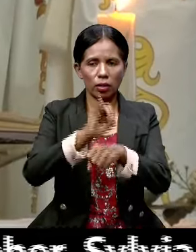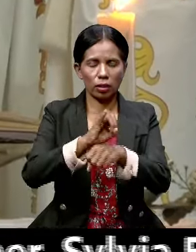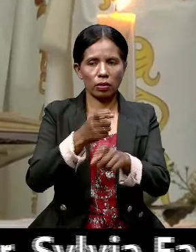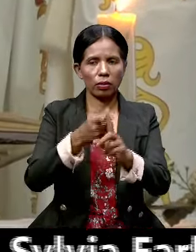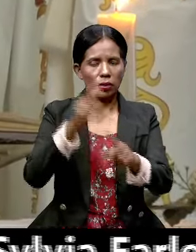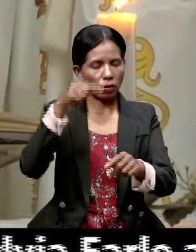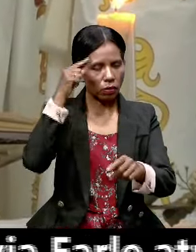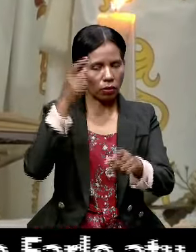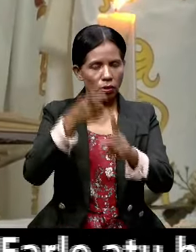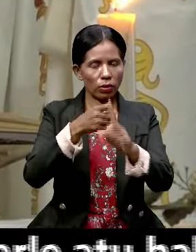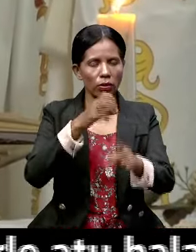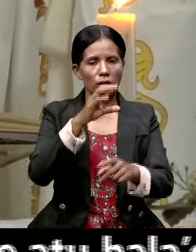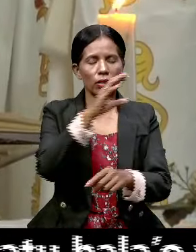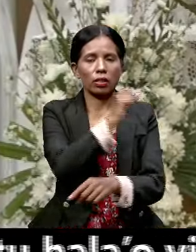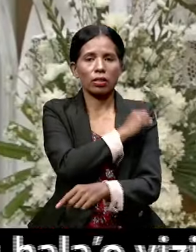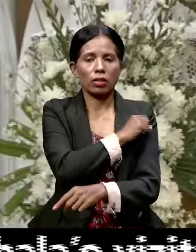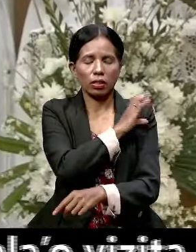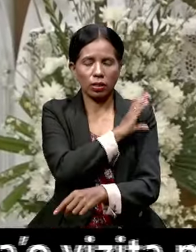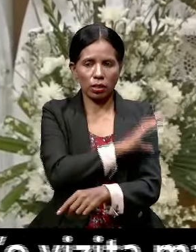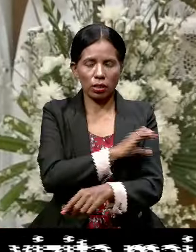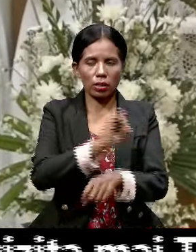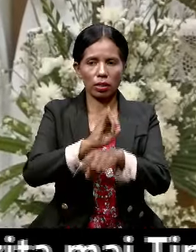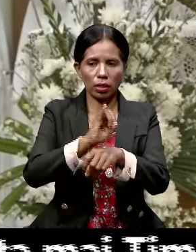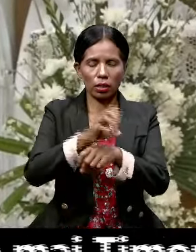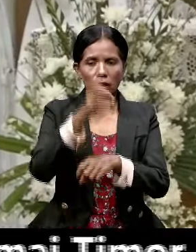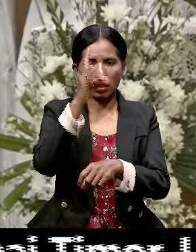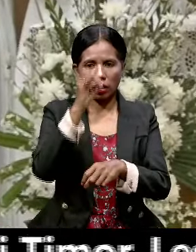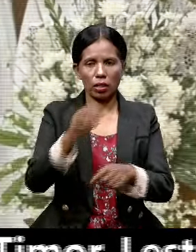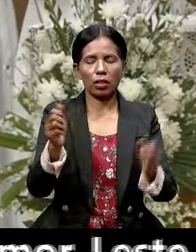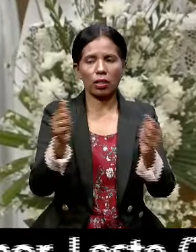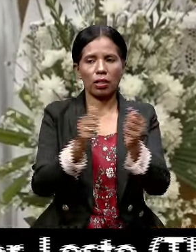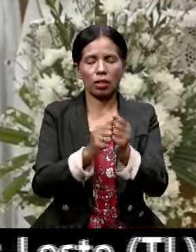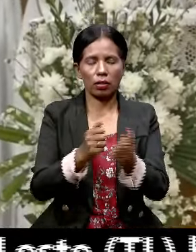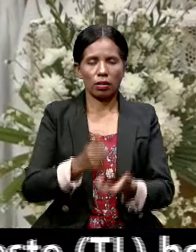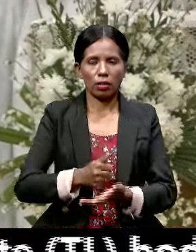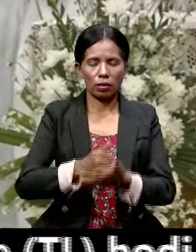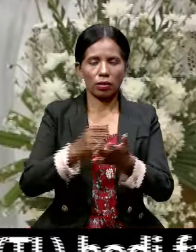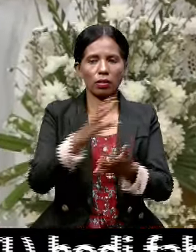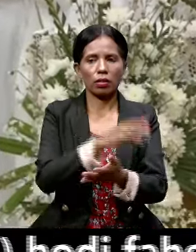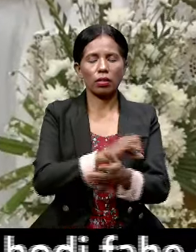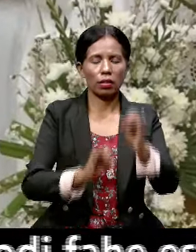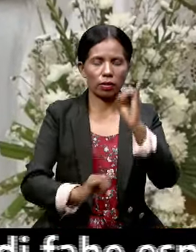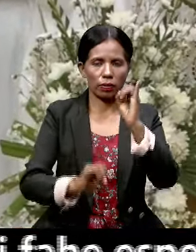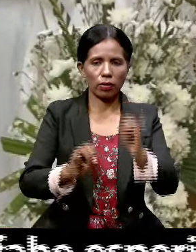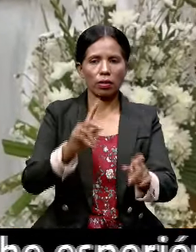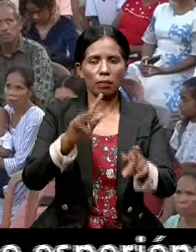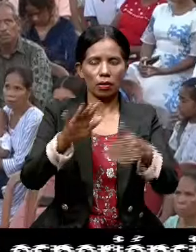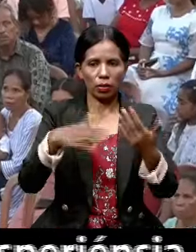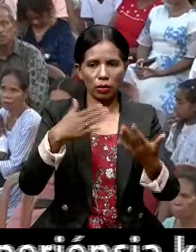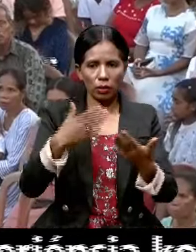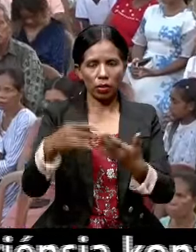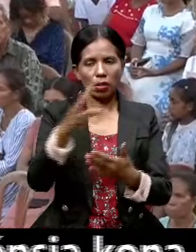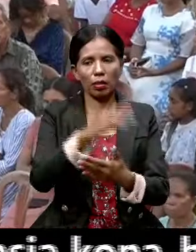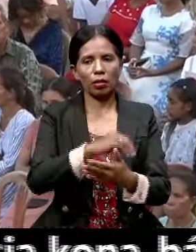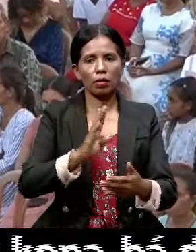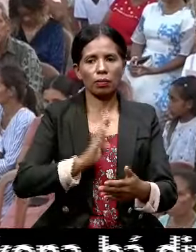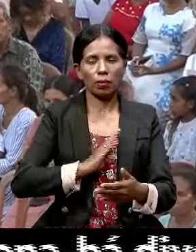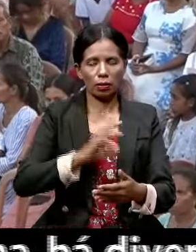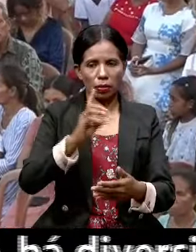governo, le russo sociedade civil no diocese de Dili, doador privado no indivíduo inclui Saranesira, Bairro